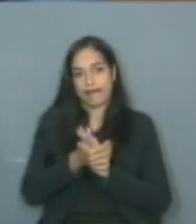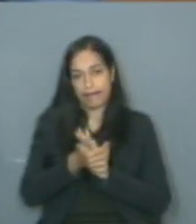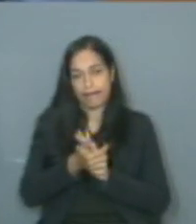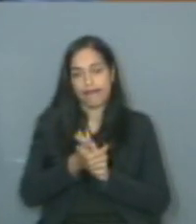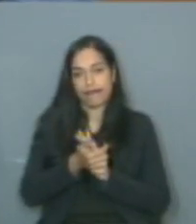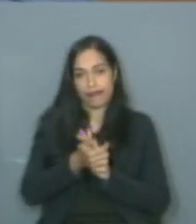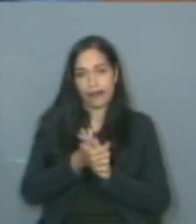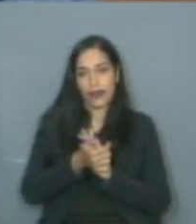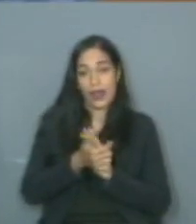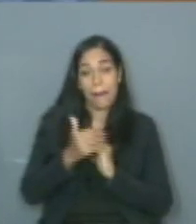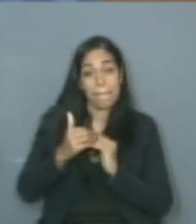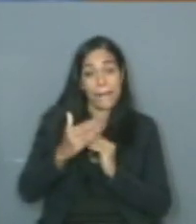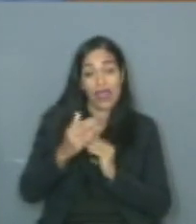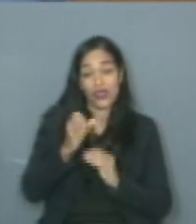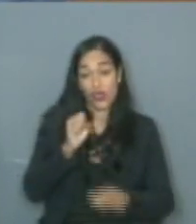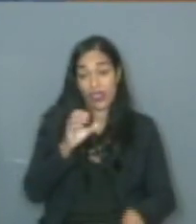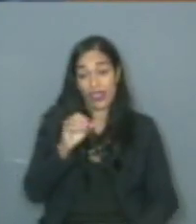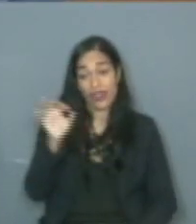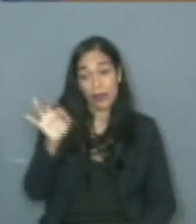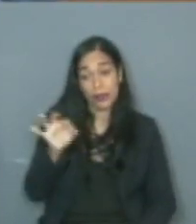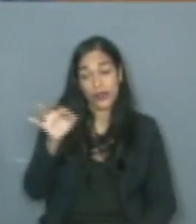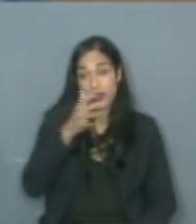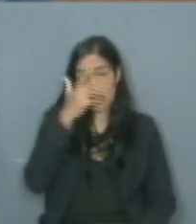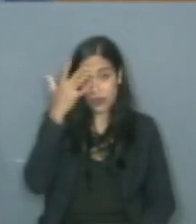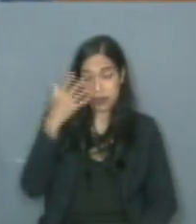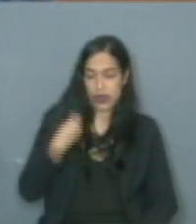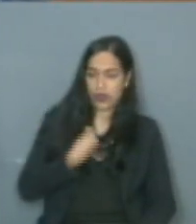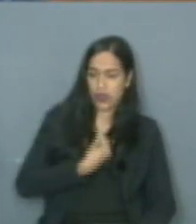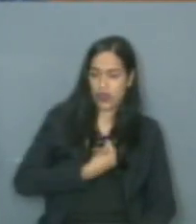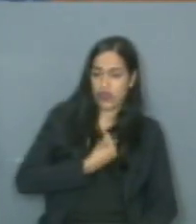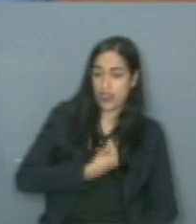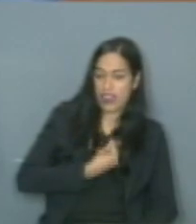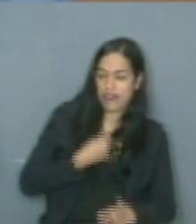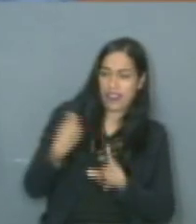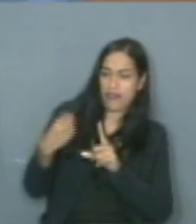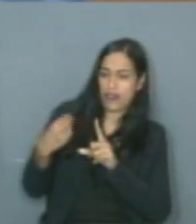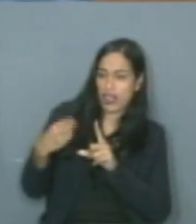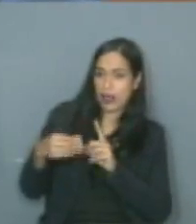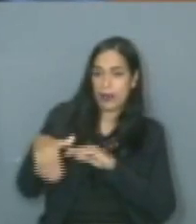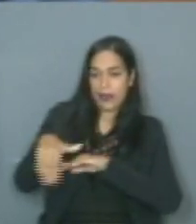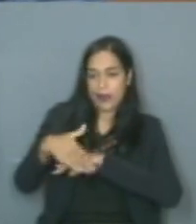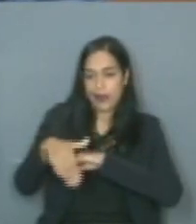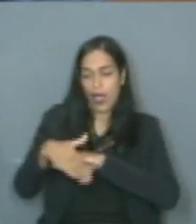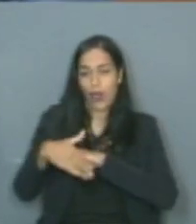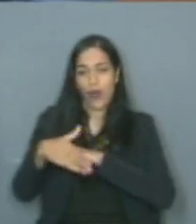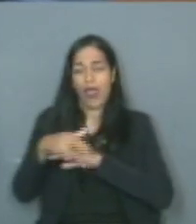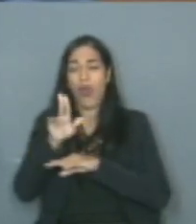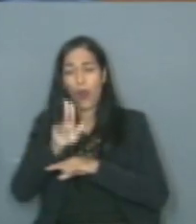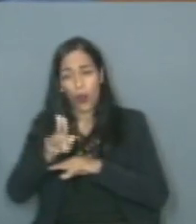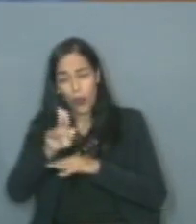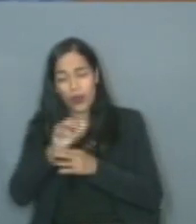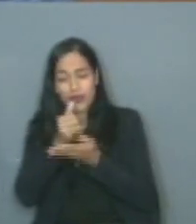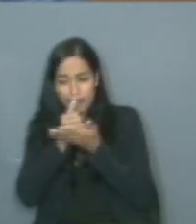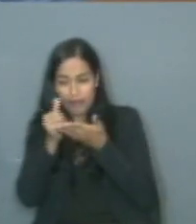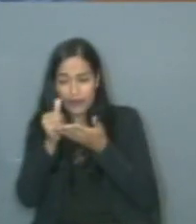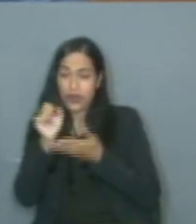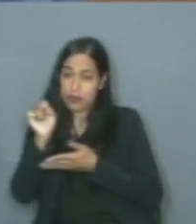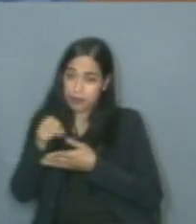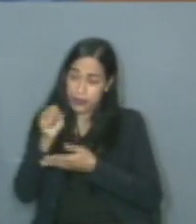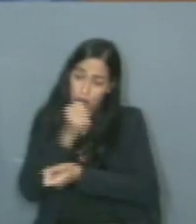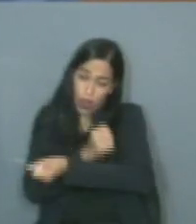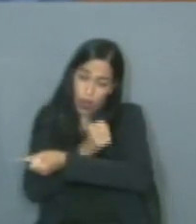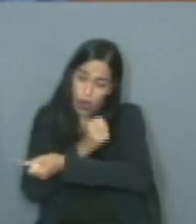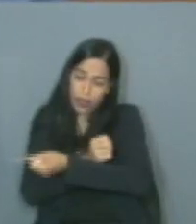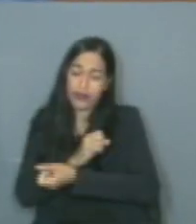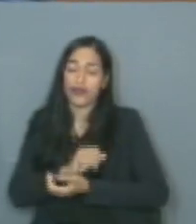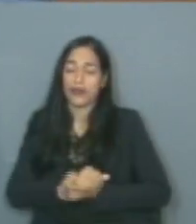são mais de 80% das pessoas que vivem em situação de rua fazem uso abusivo de drogas. E o que mais me